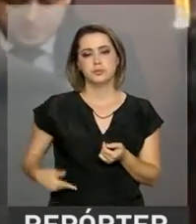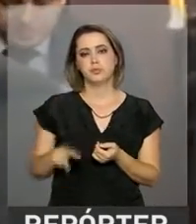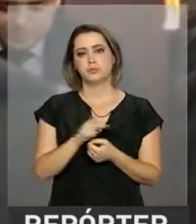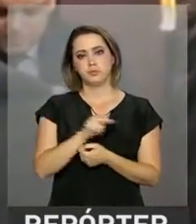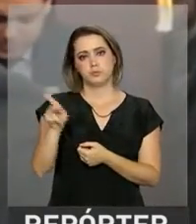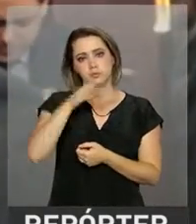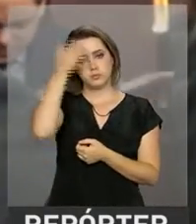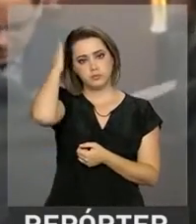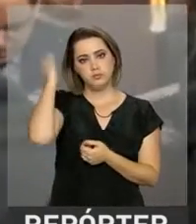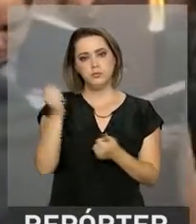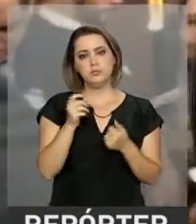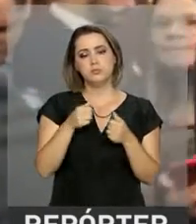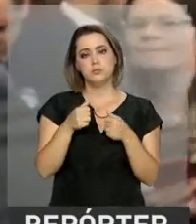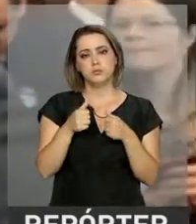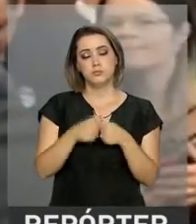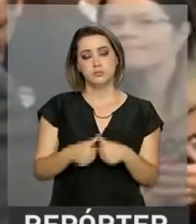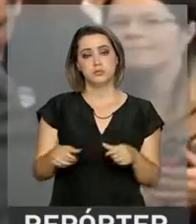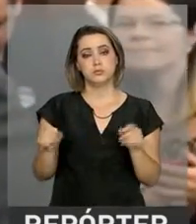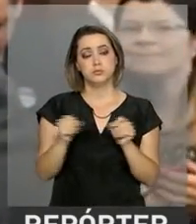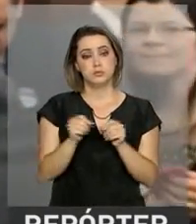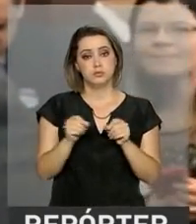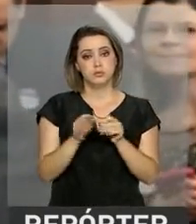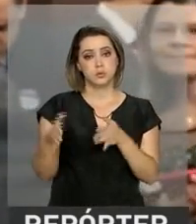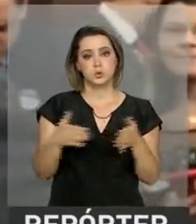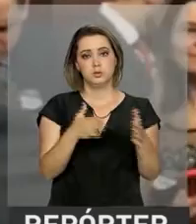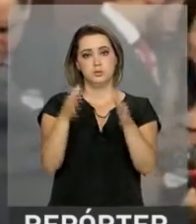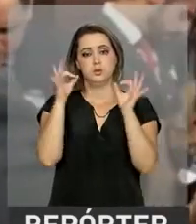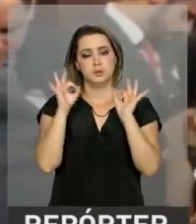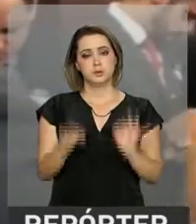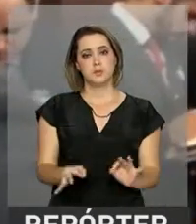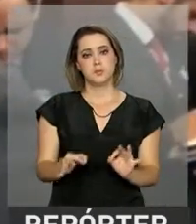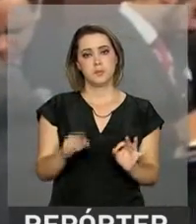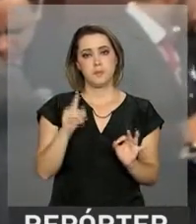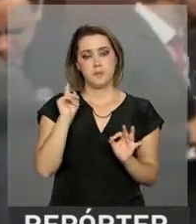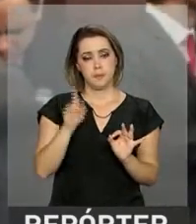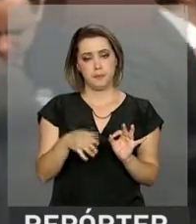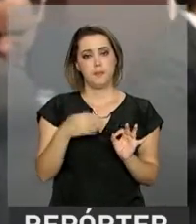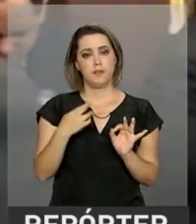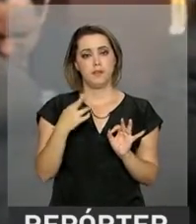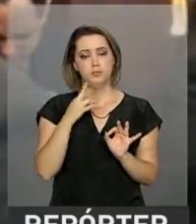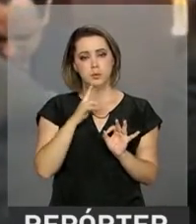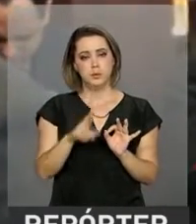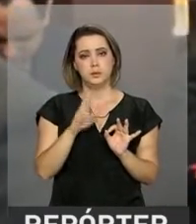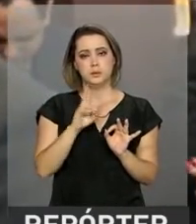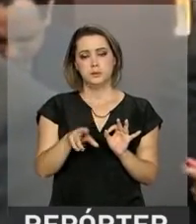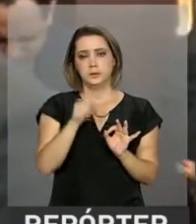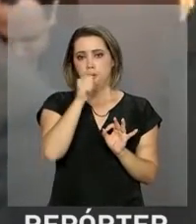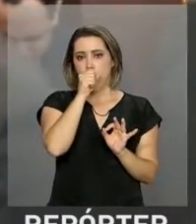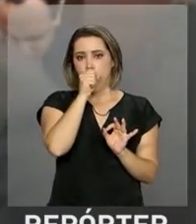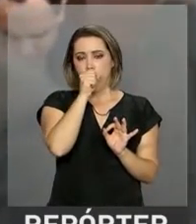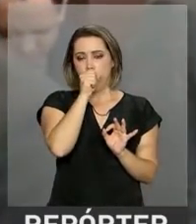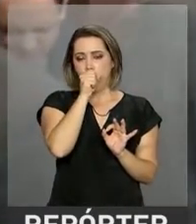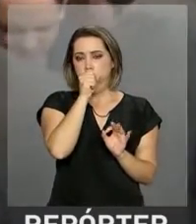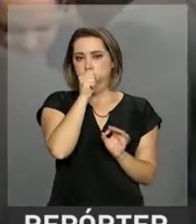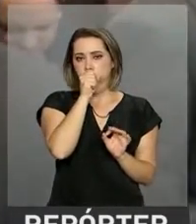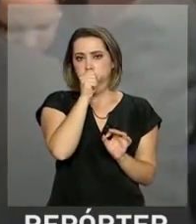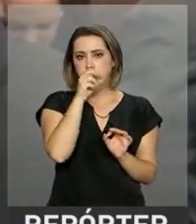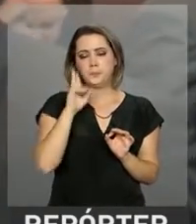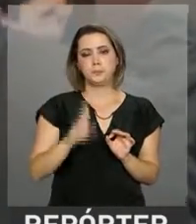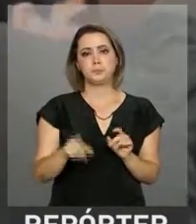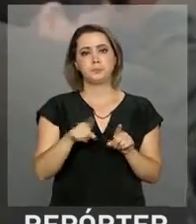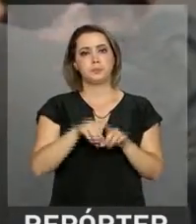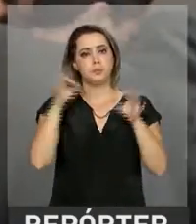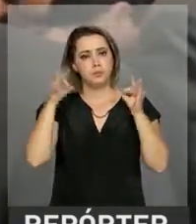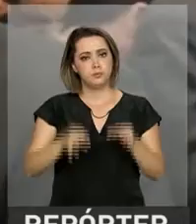faz, no sentido de colocar o Brasil nos trilhos, está dando resultado, se restabeleceu a confiança